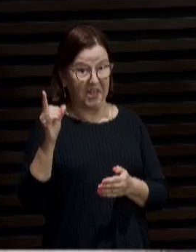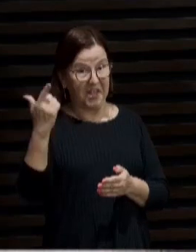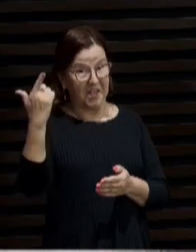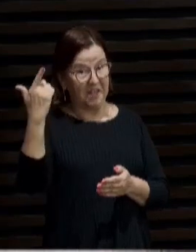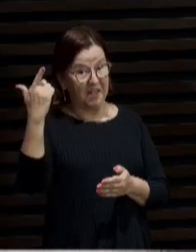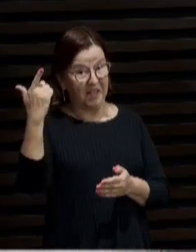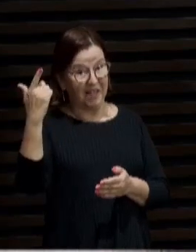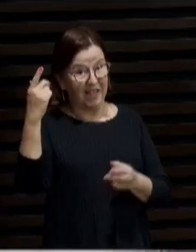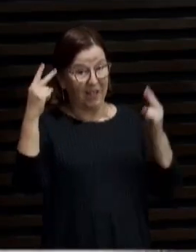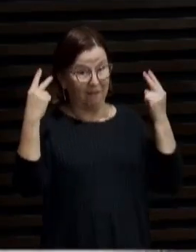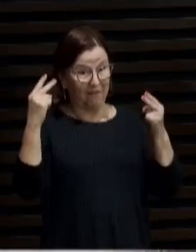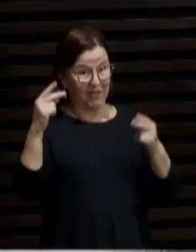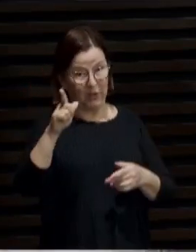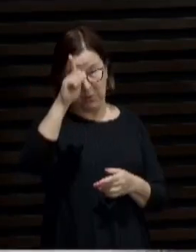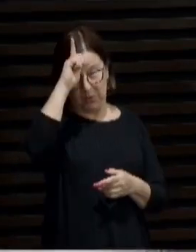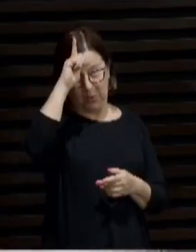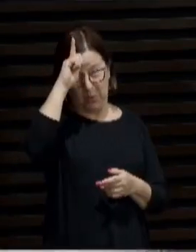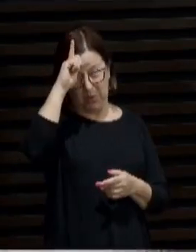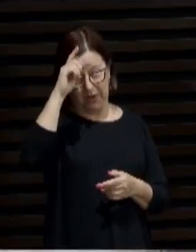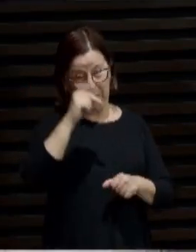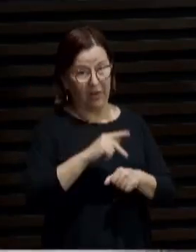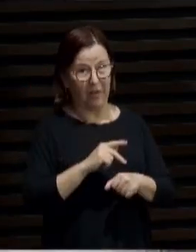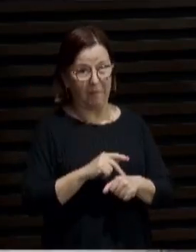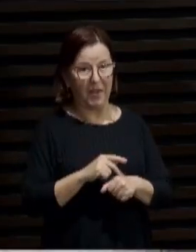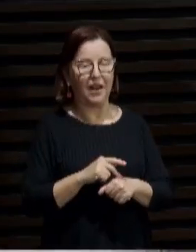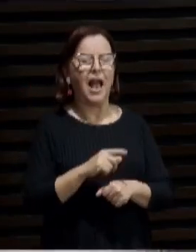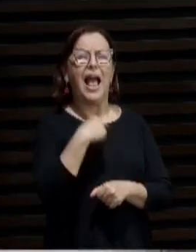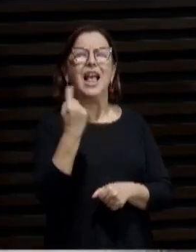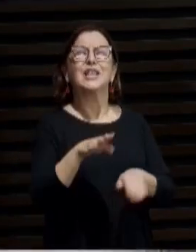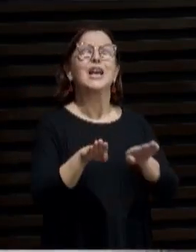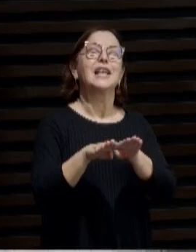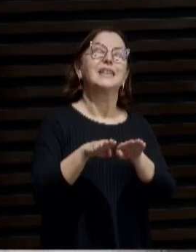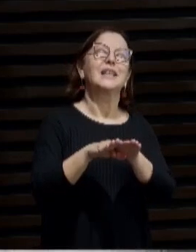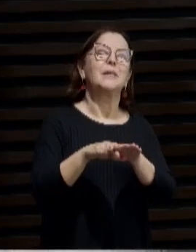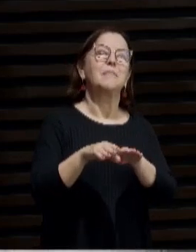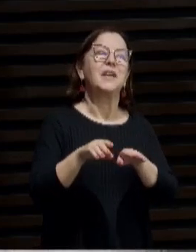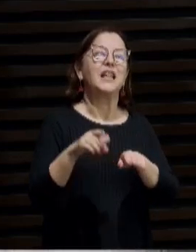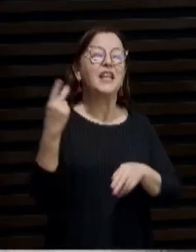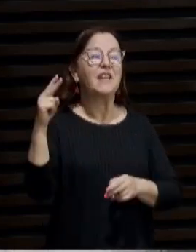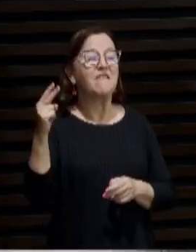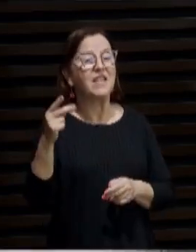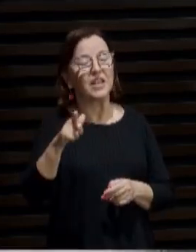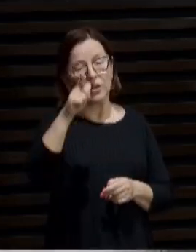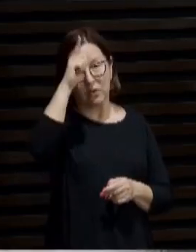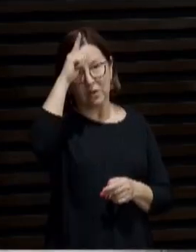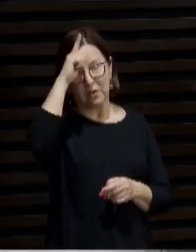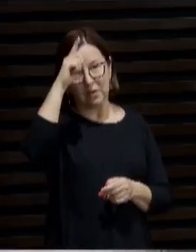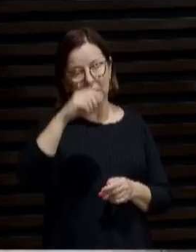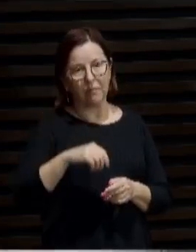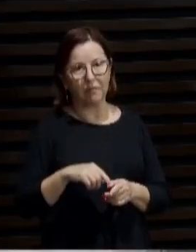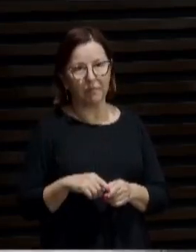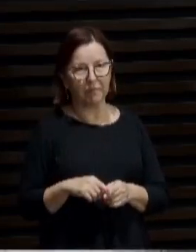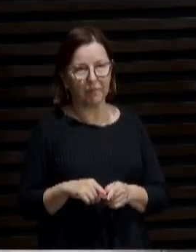Nós também precisamos vencer os nossos Golias, né? Está na Bíblia. Mas só que ele omitiu que Davi falou